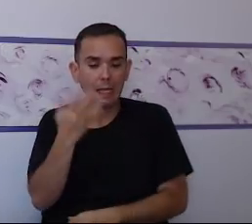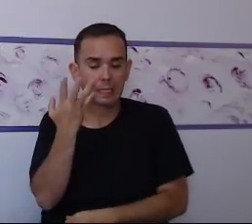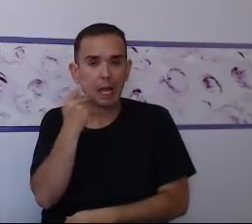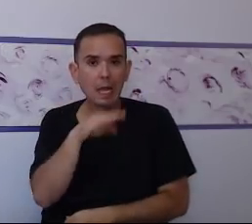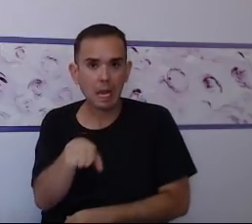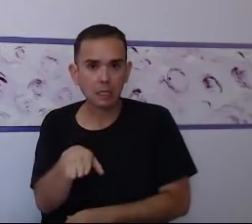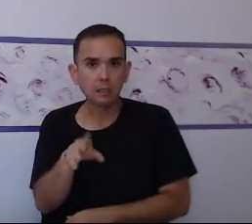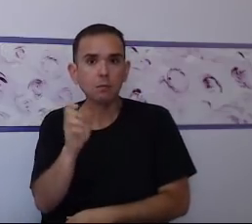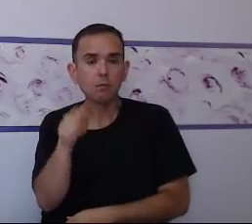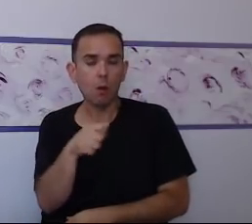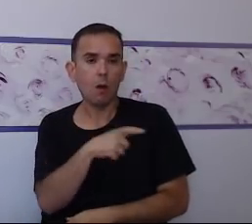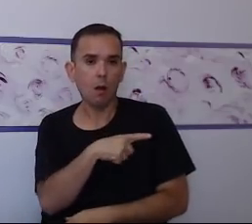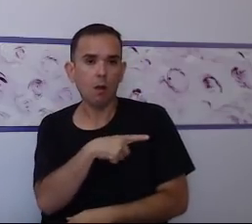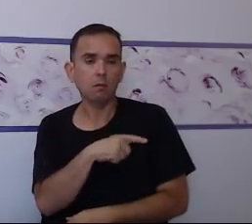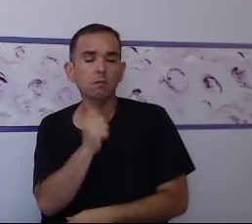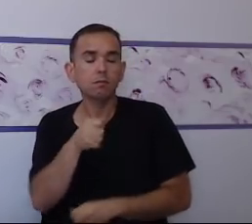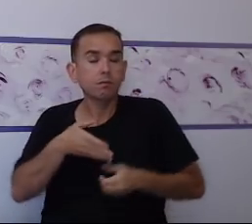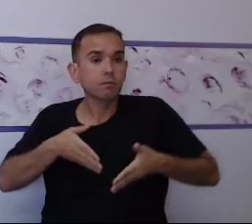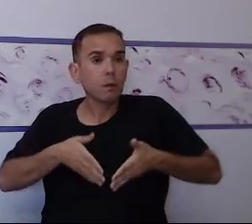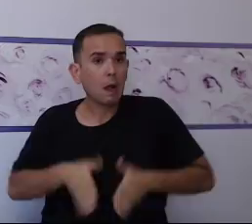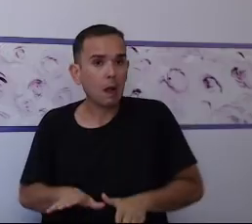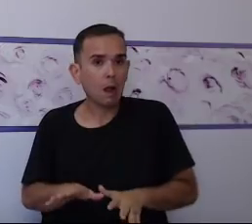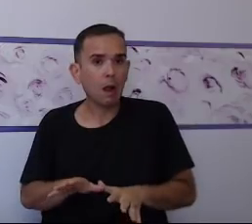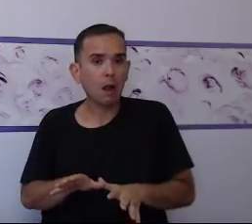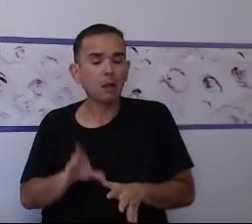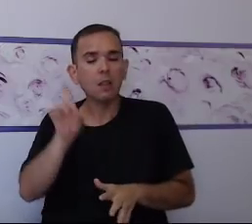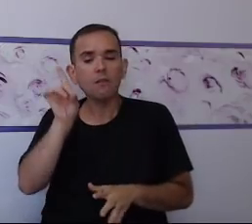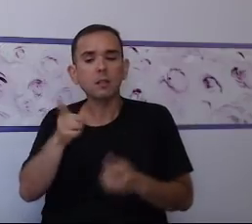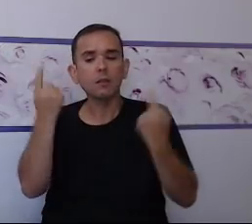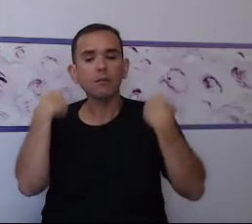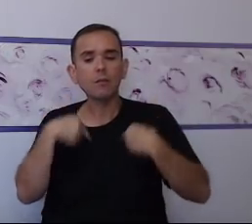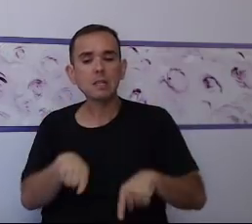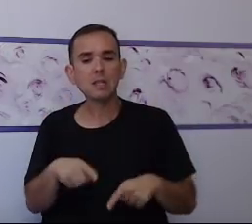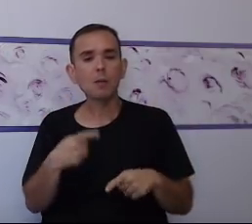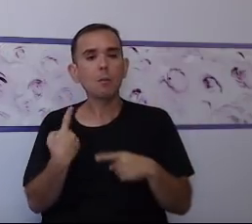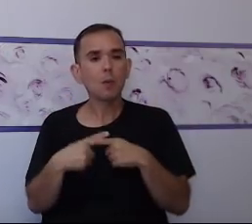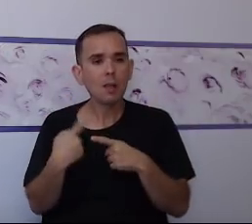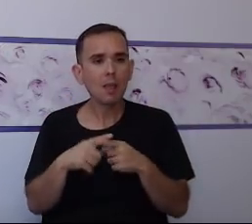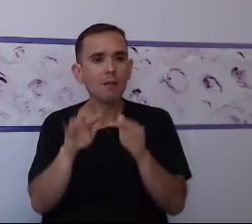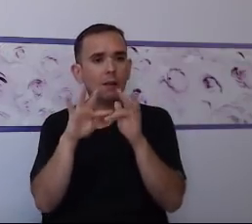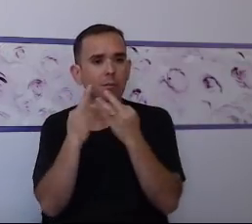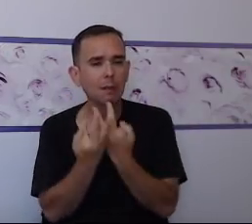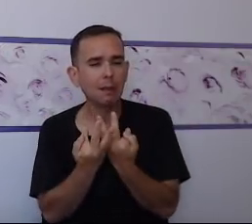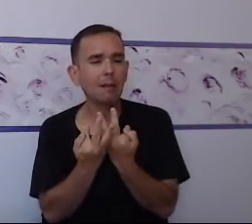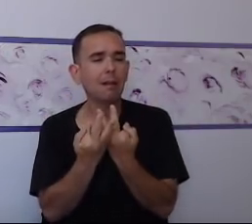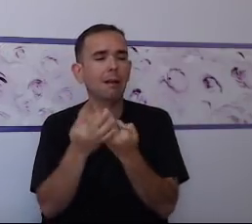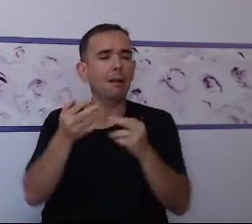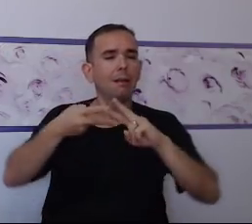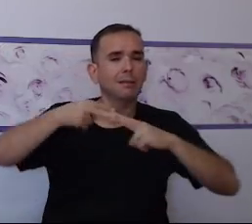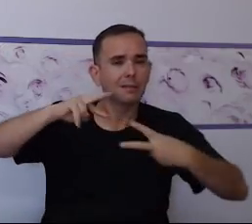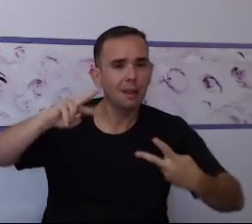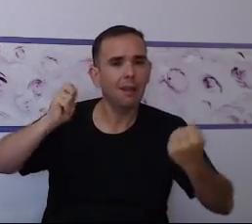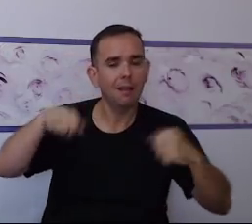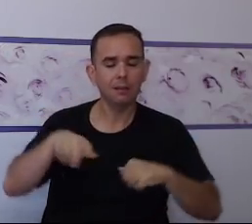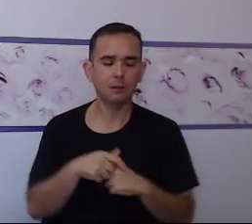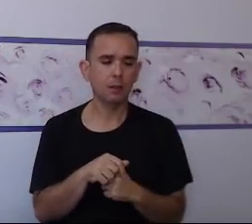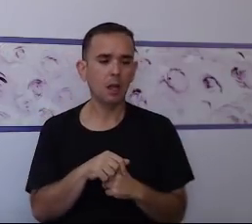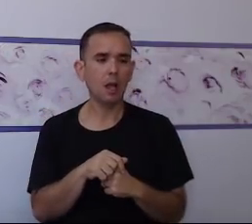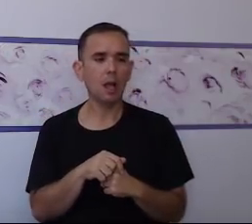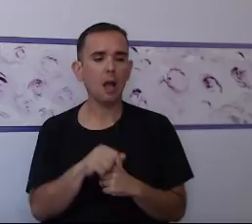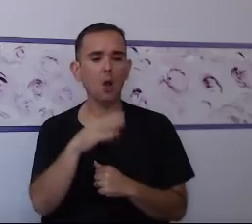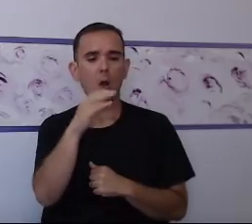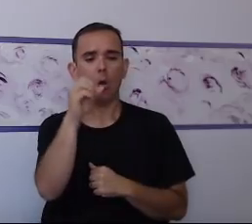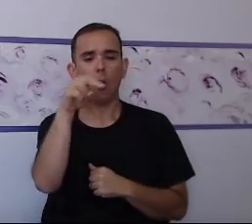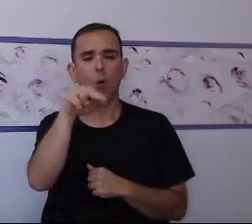esse aluno, pode vir a nascer com deficiência física por questões hereditárias, familiares, né? A congênita, antes de